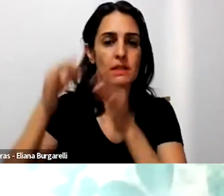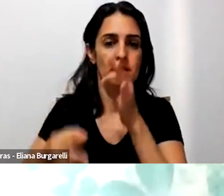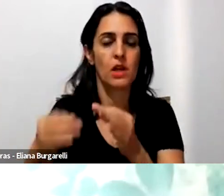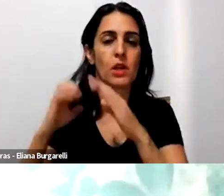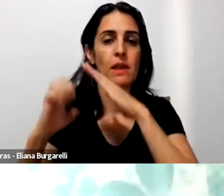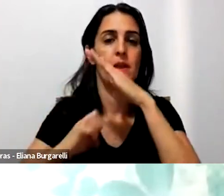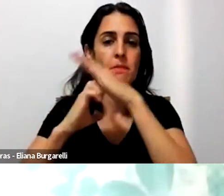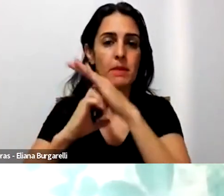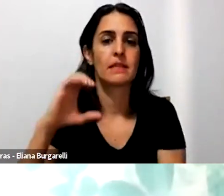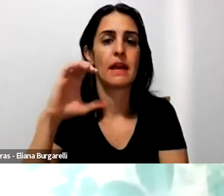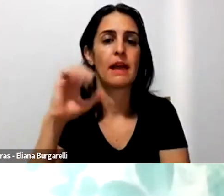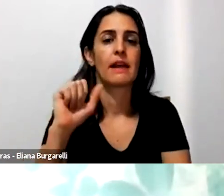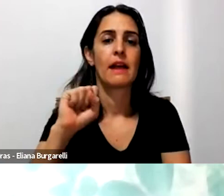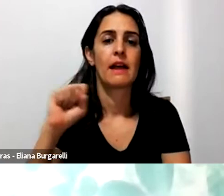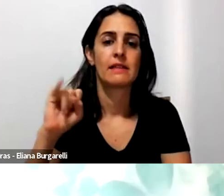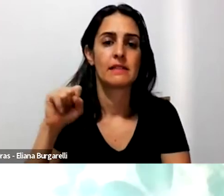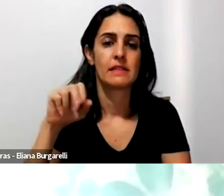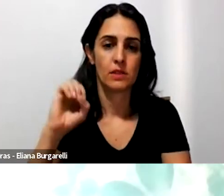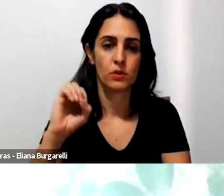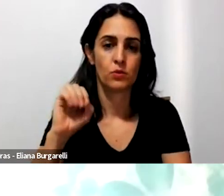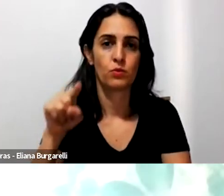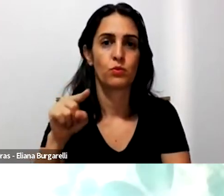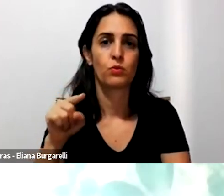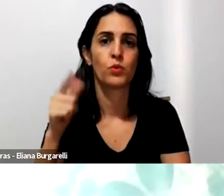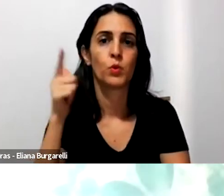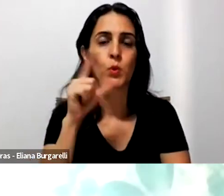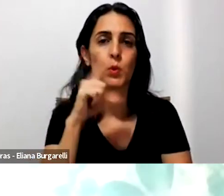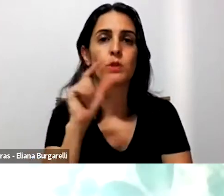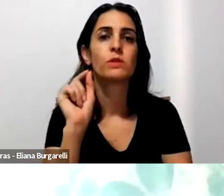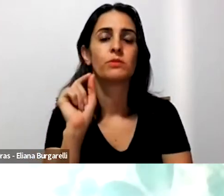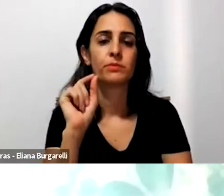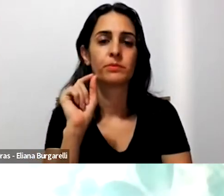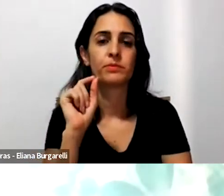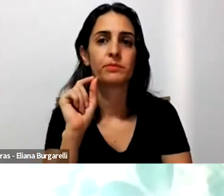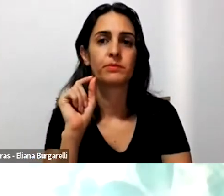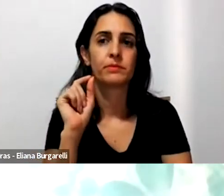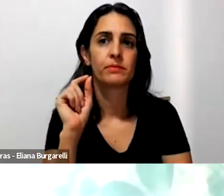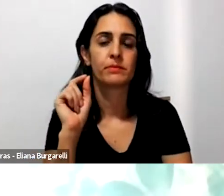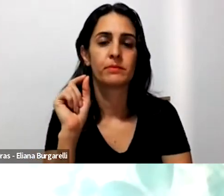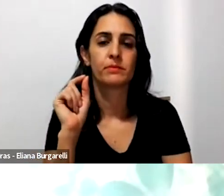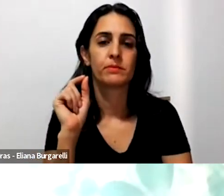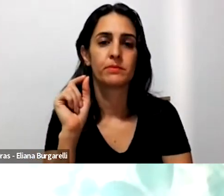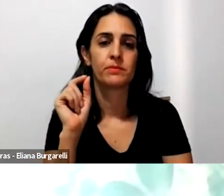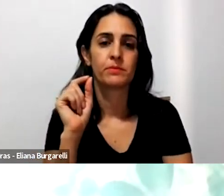Amazônia. E isso vem acontecendo aqui, e a gente está, né, com esse caso,